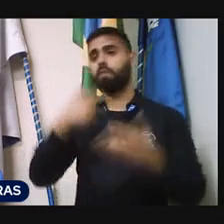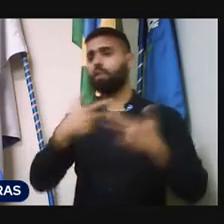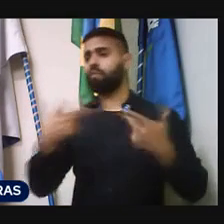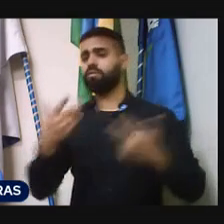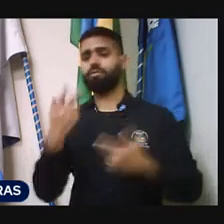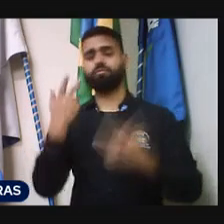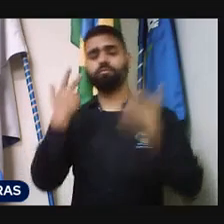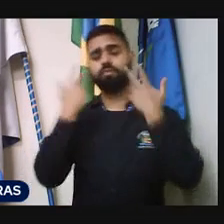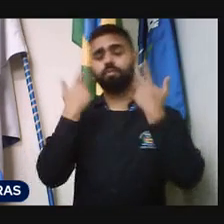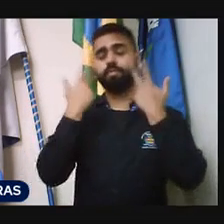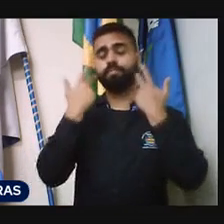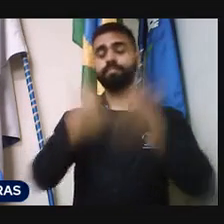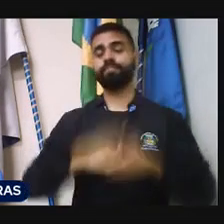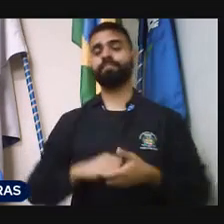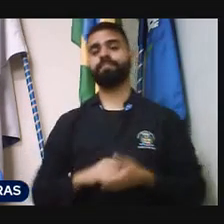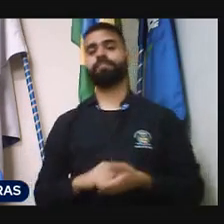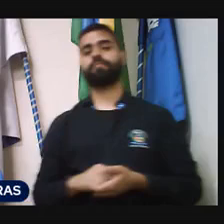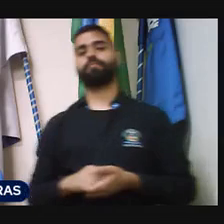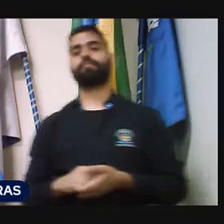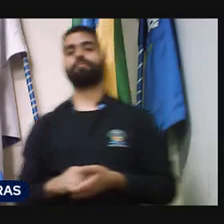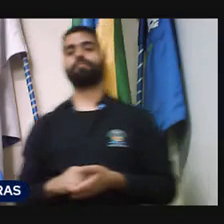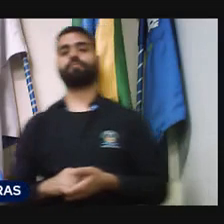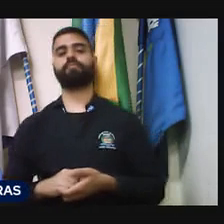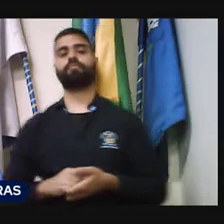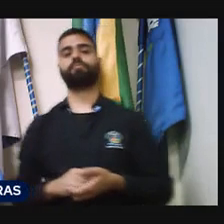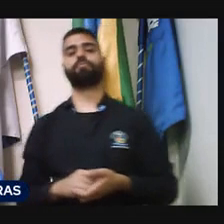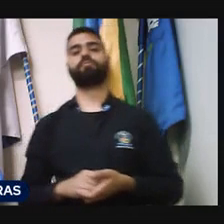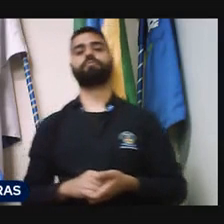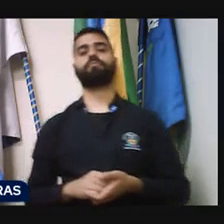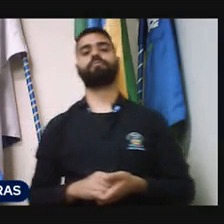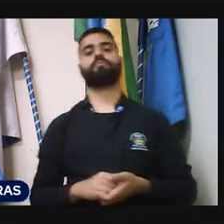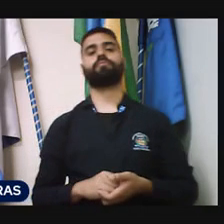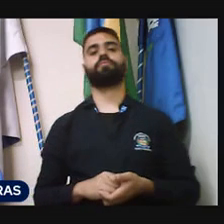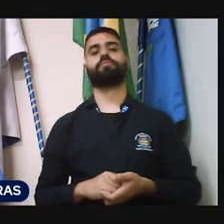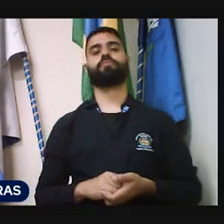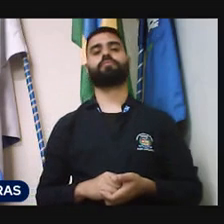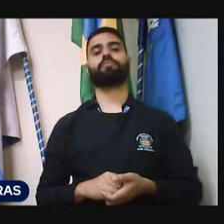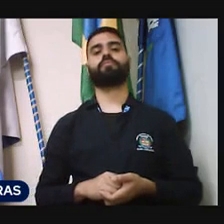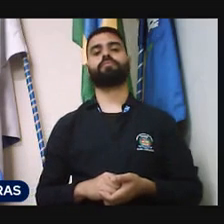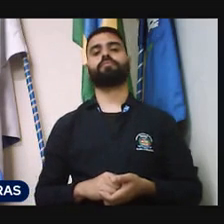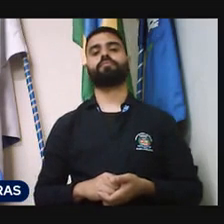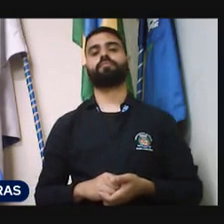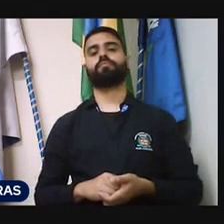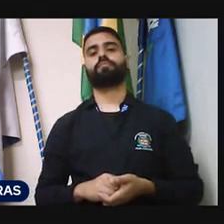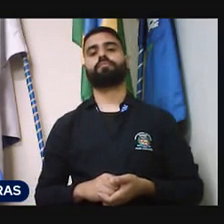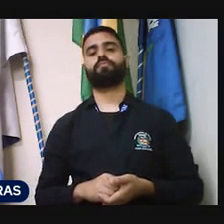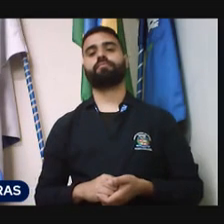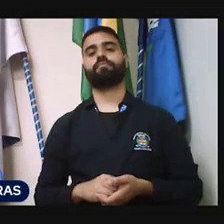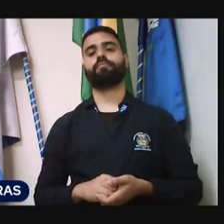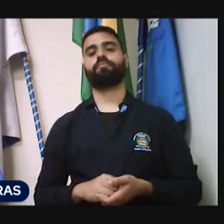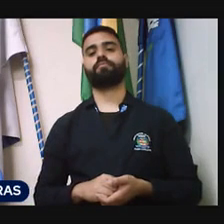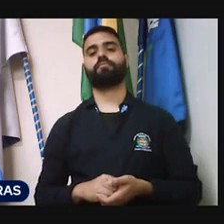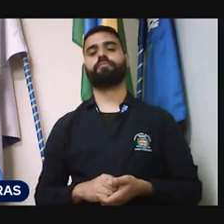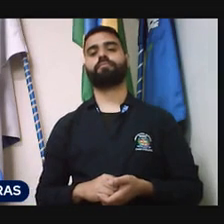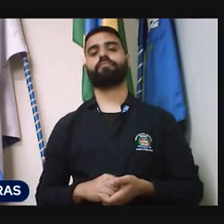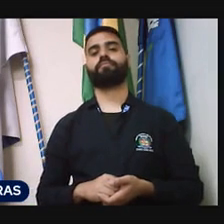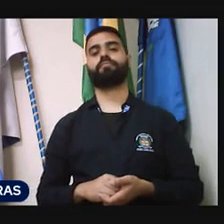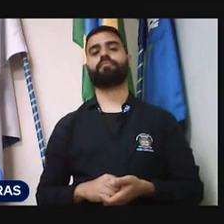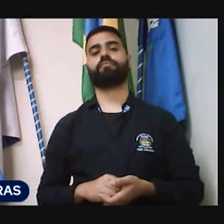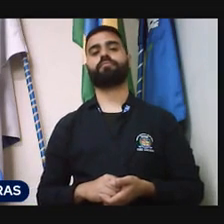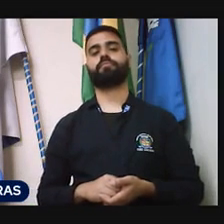vida e enfim é mas na legislatura passada